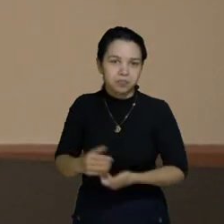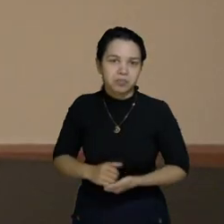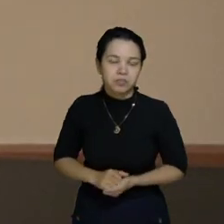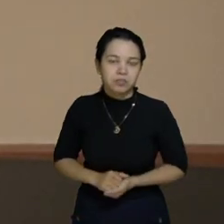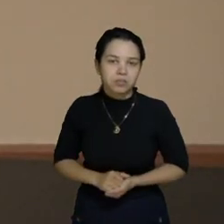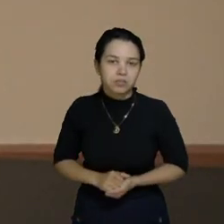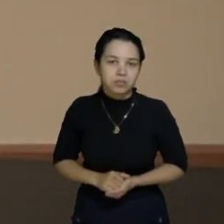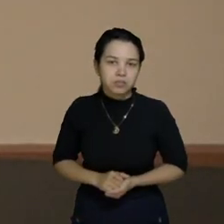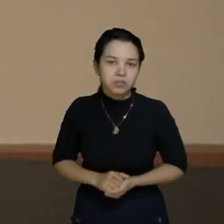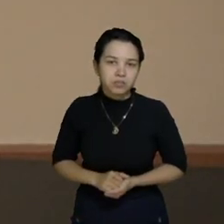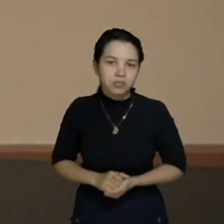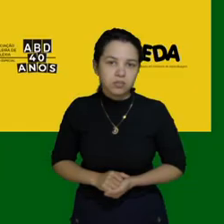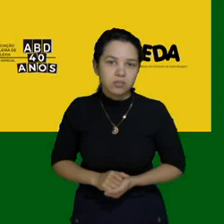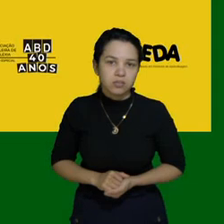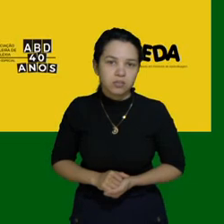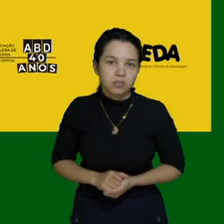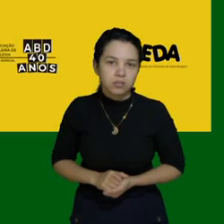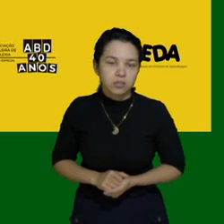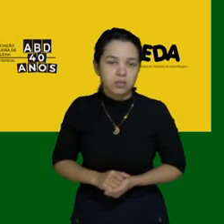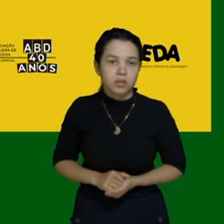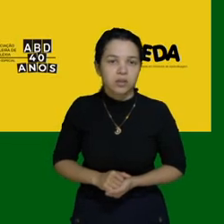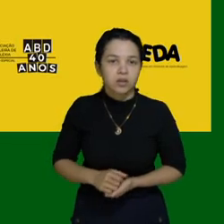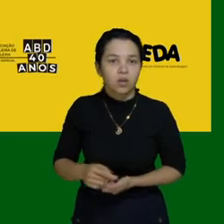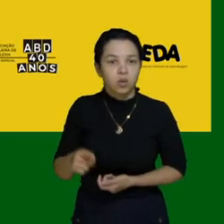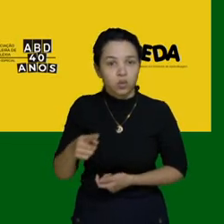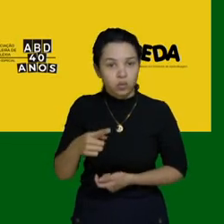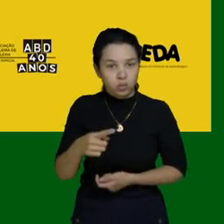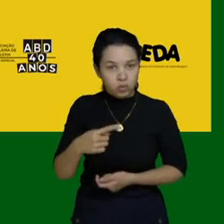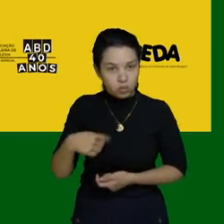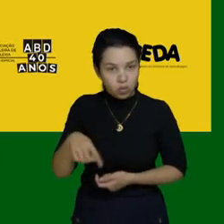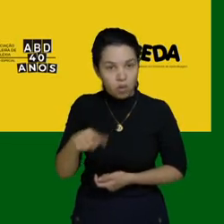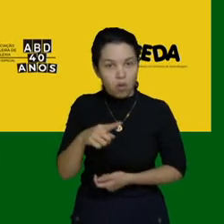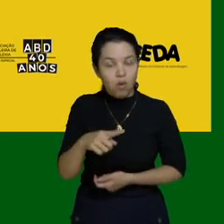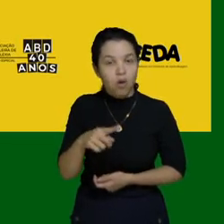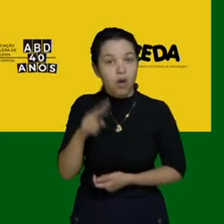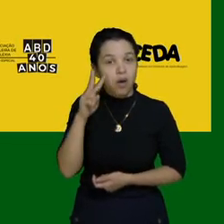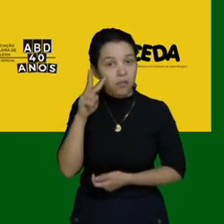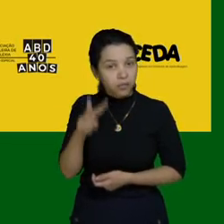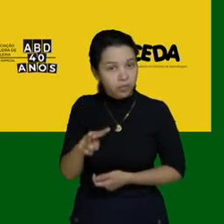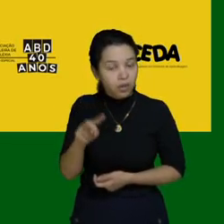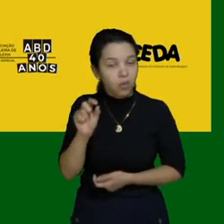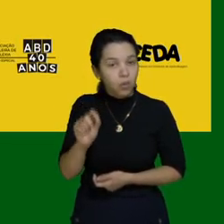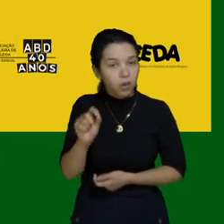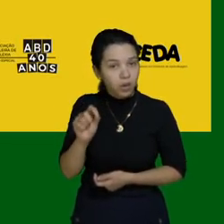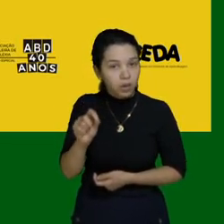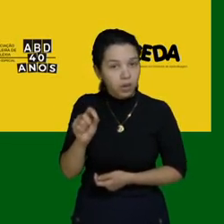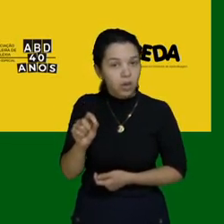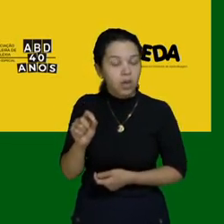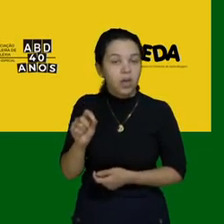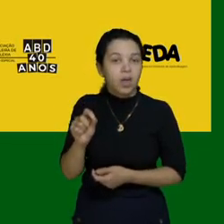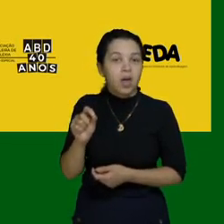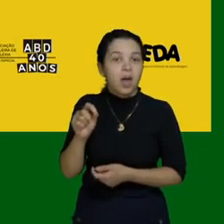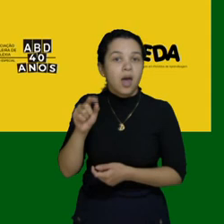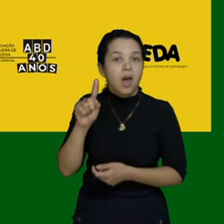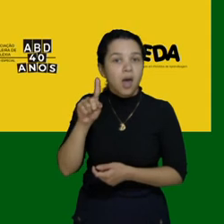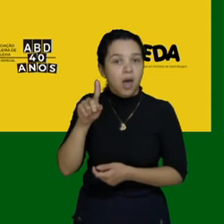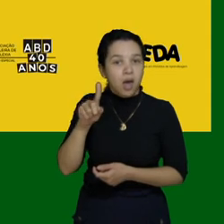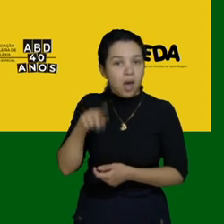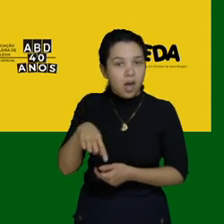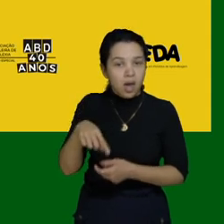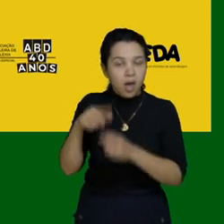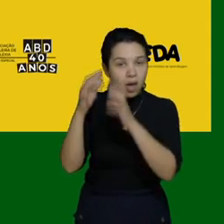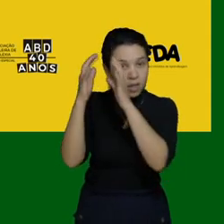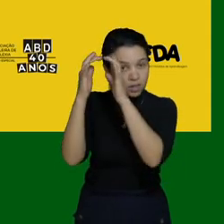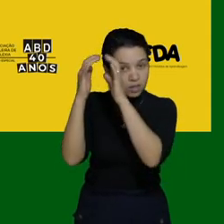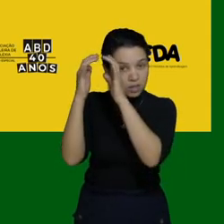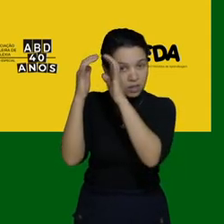né e a gente tá vendo muito isso que a neurociência tá bem perto da educação então eu